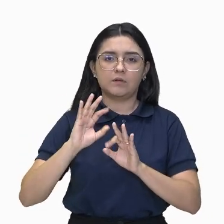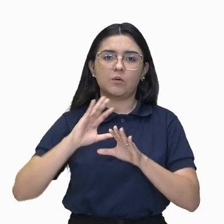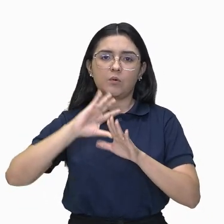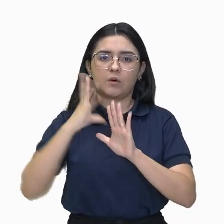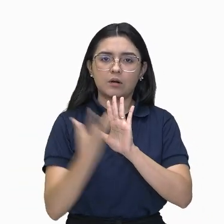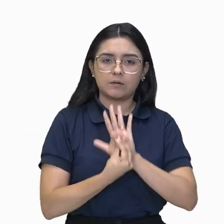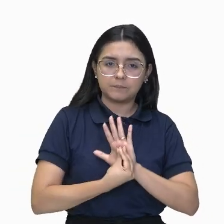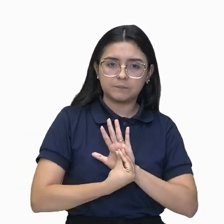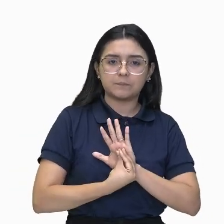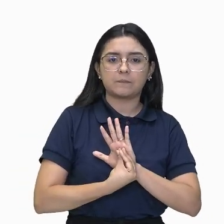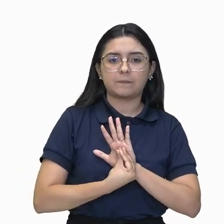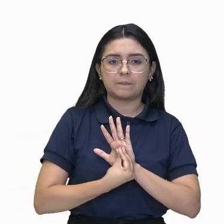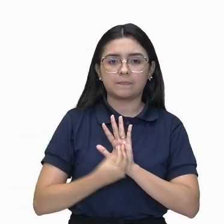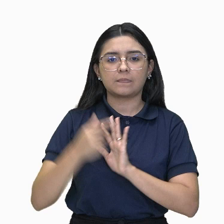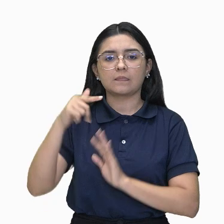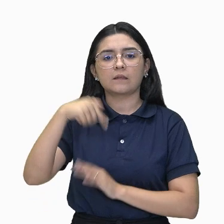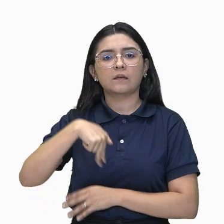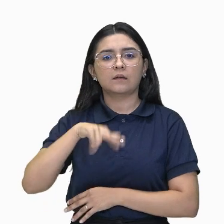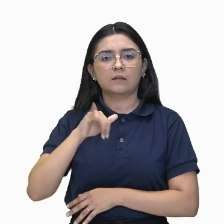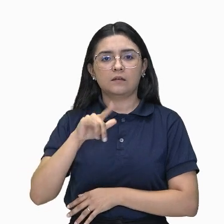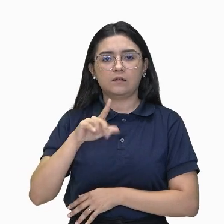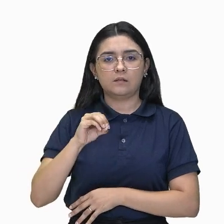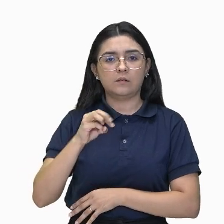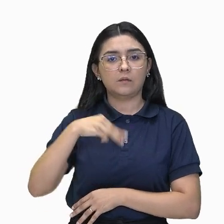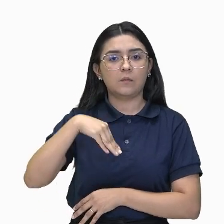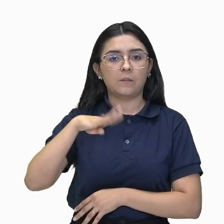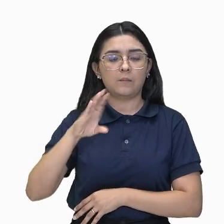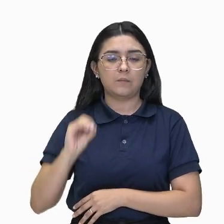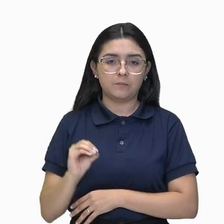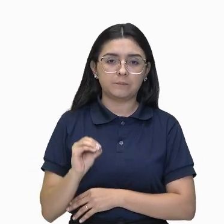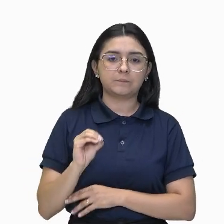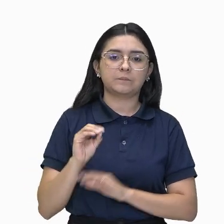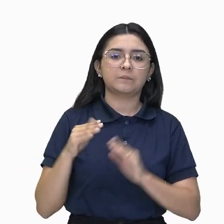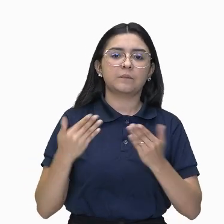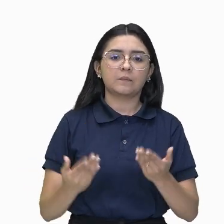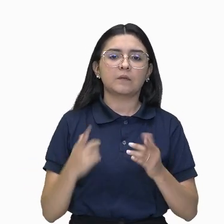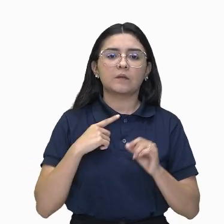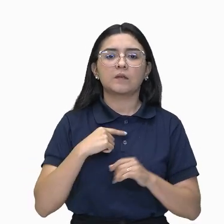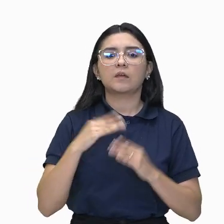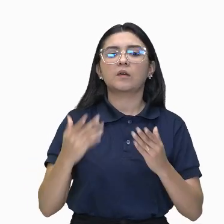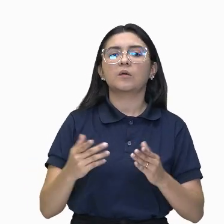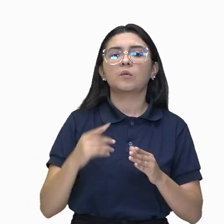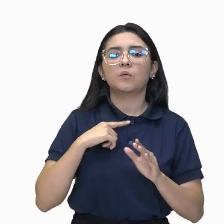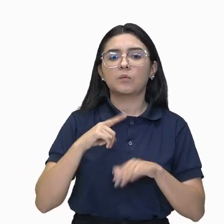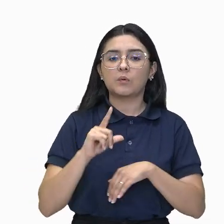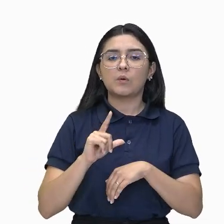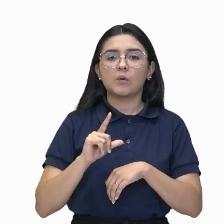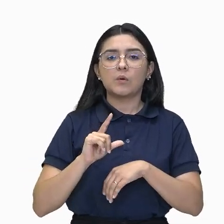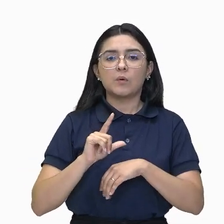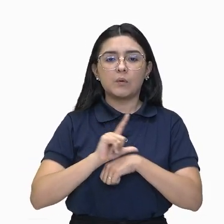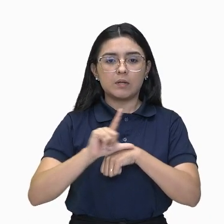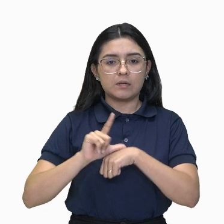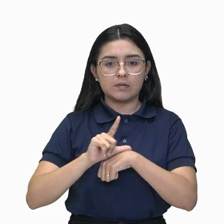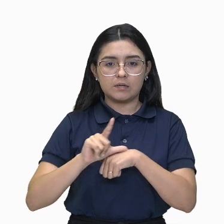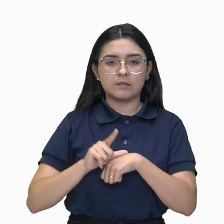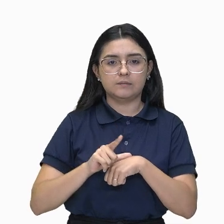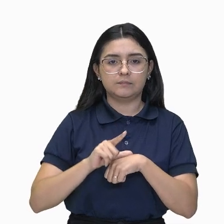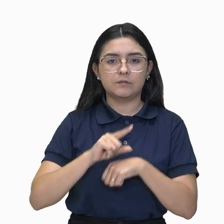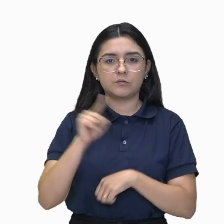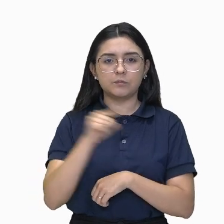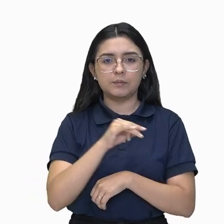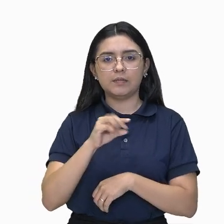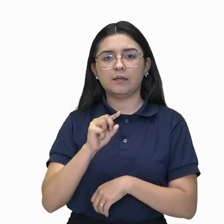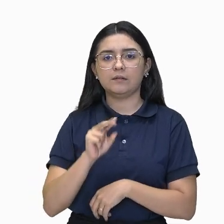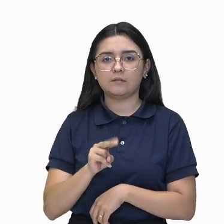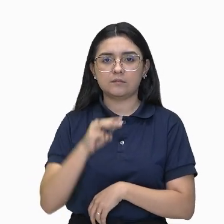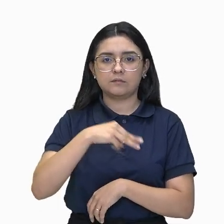temos aí o quilombo dos Palmares, onde o líder principal é Zumbi dos Palmares, não é isso? Muito bem. Ao